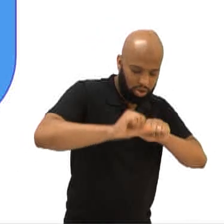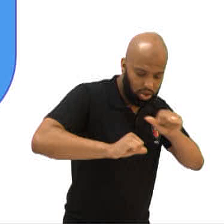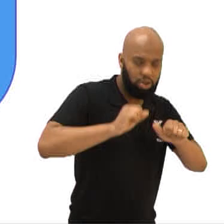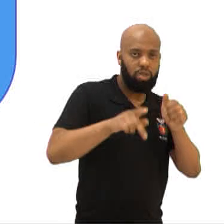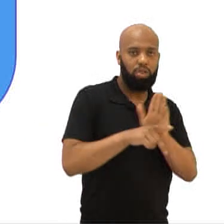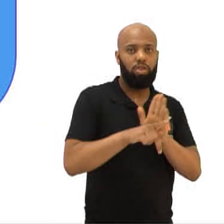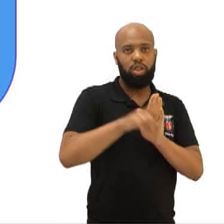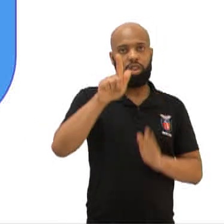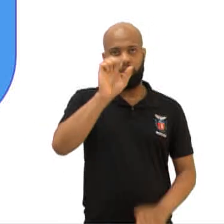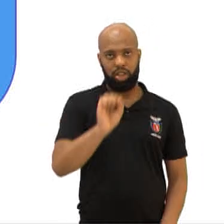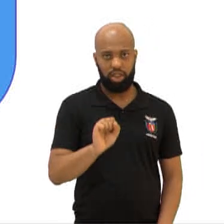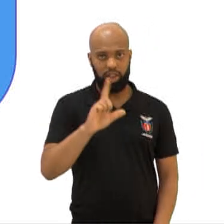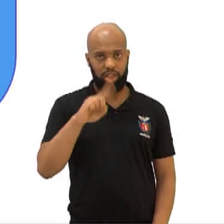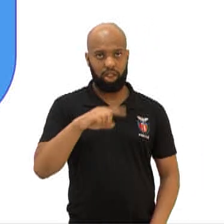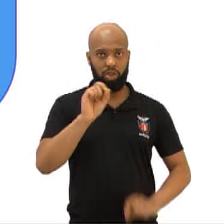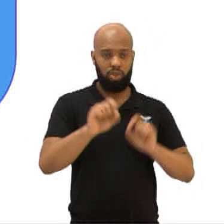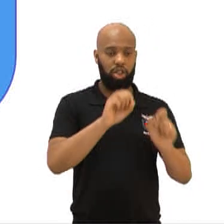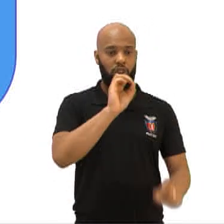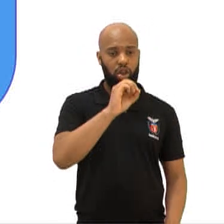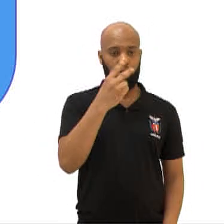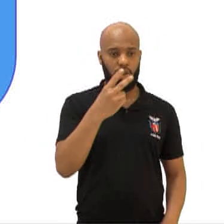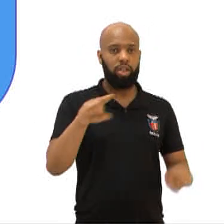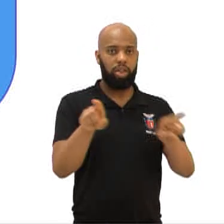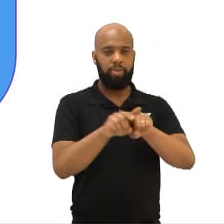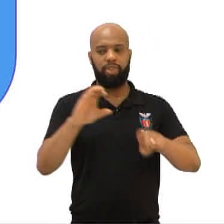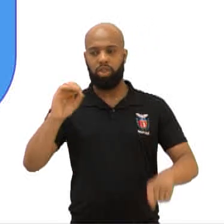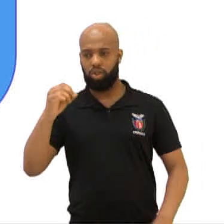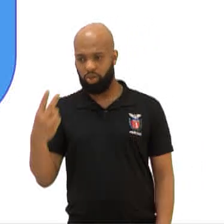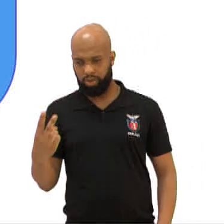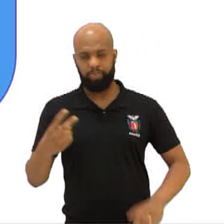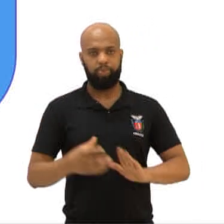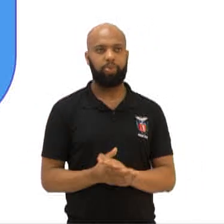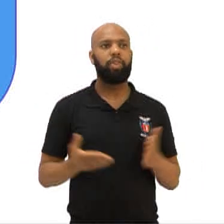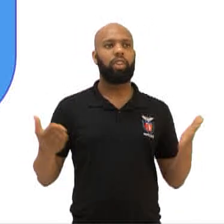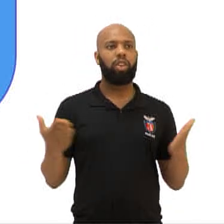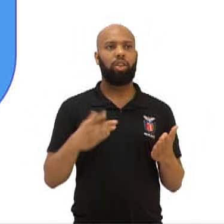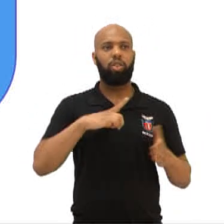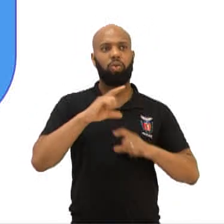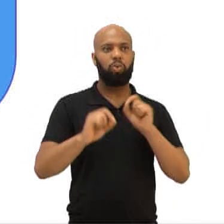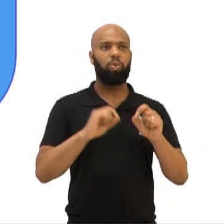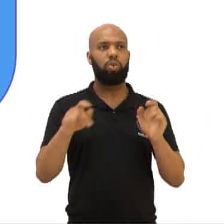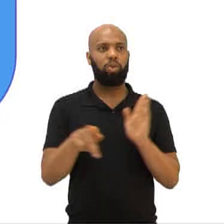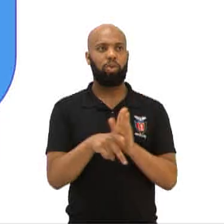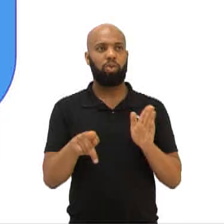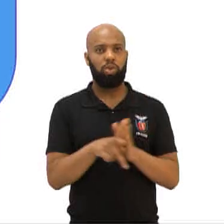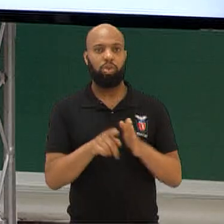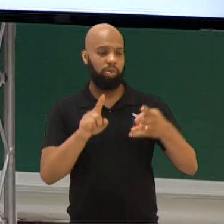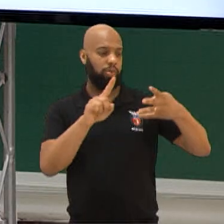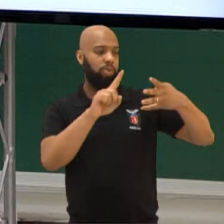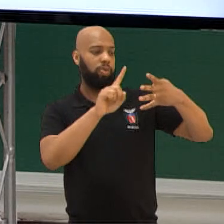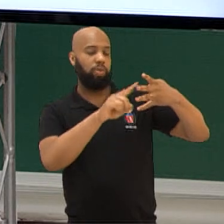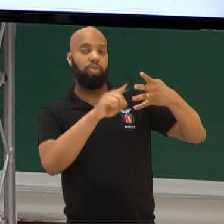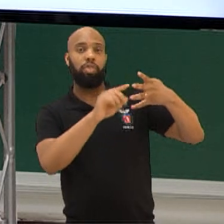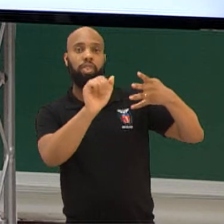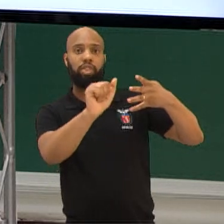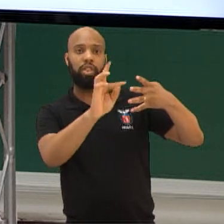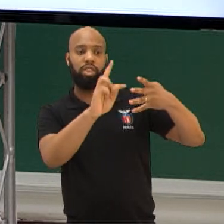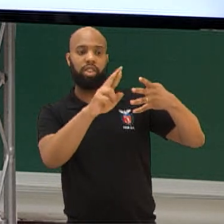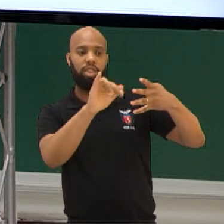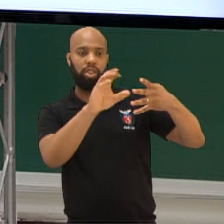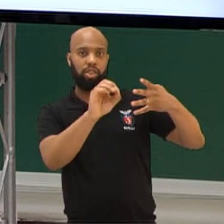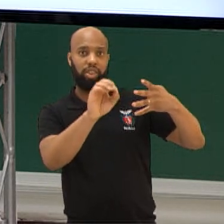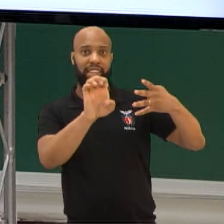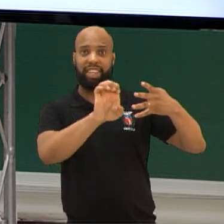desses gases aí, oxigênio e gás carbônico. Agora, ele vai ser levado ao átrio esquerdo. Já está rico